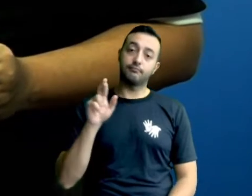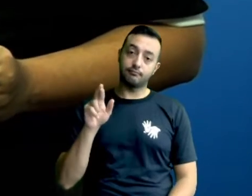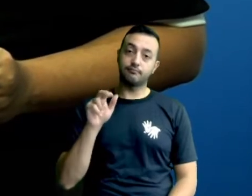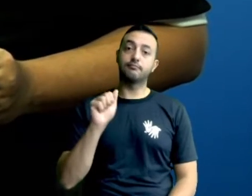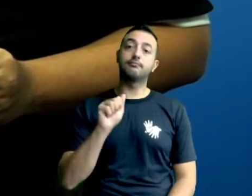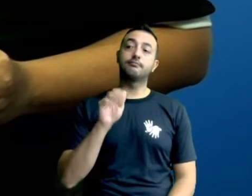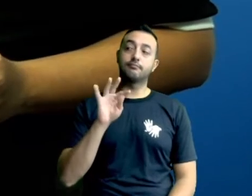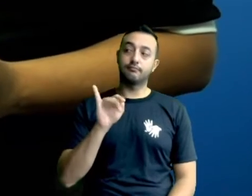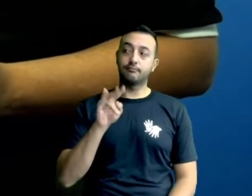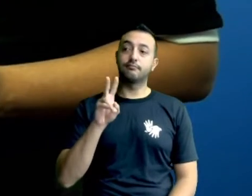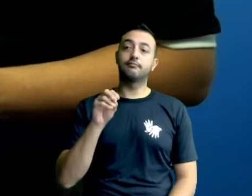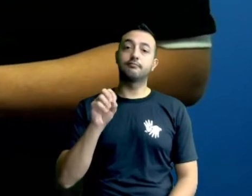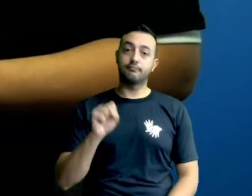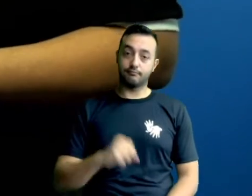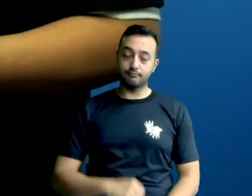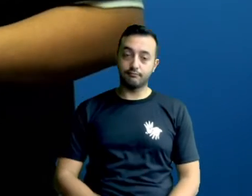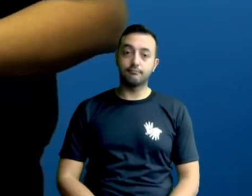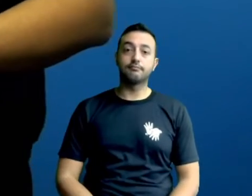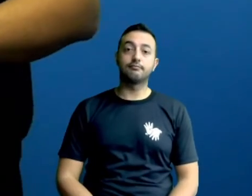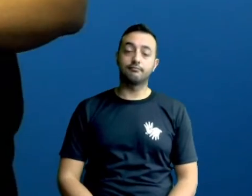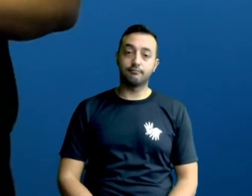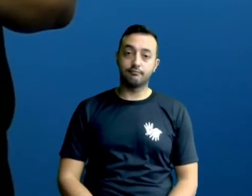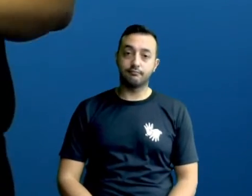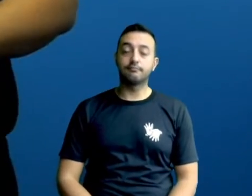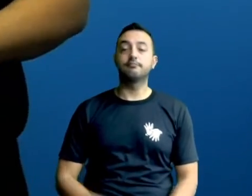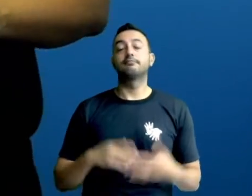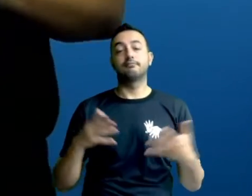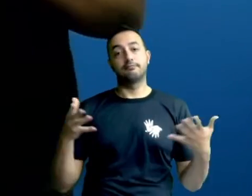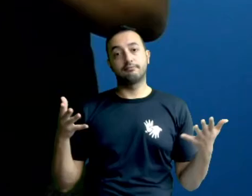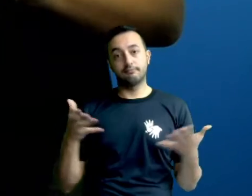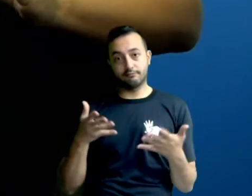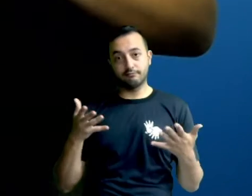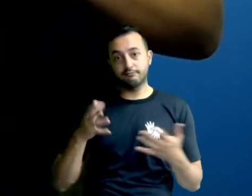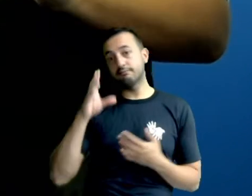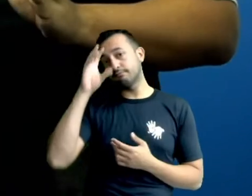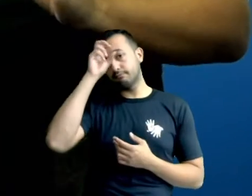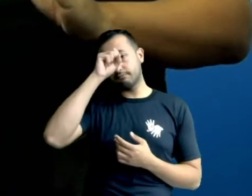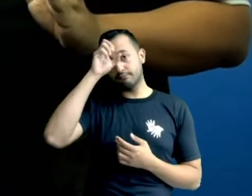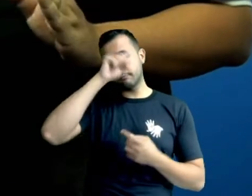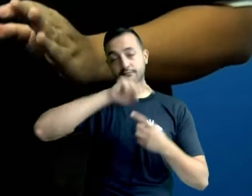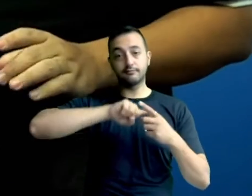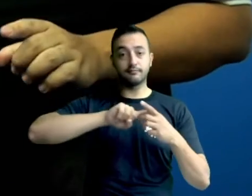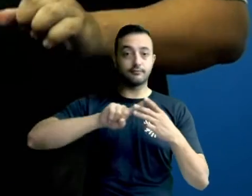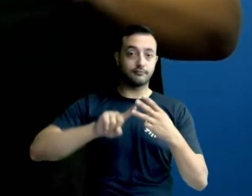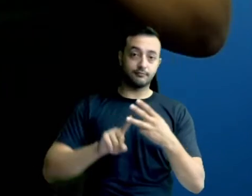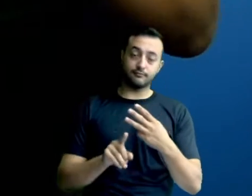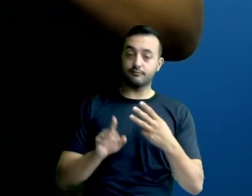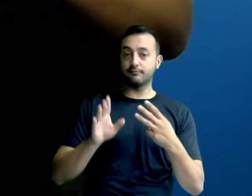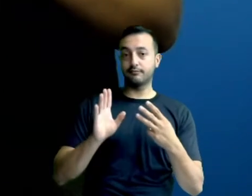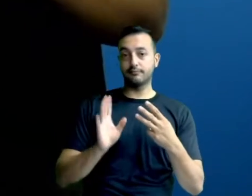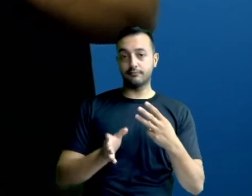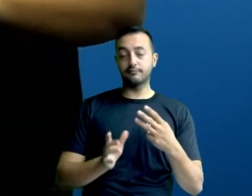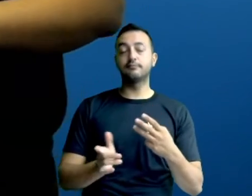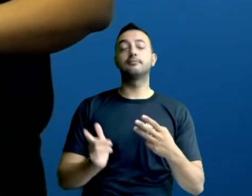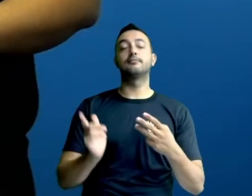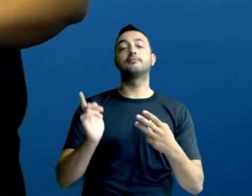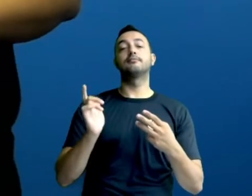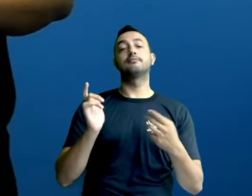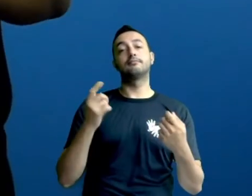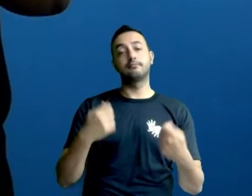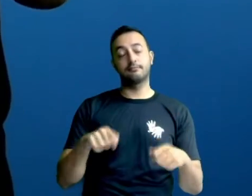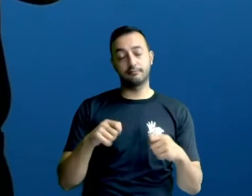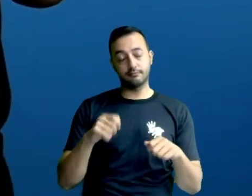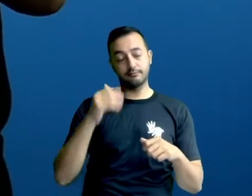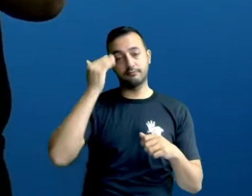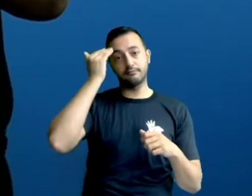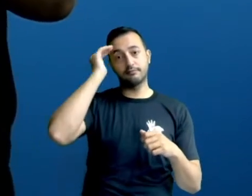narrativos, tá bom, gente? Agora que aprendemos sobre os 3 tipos de poemas, teremos que entender